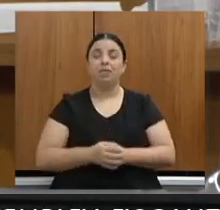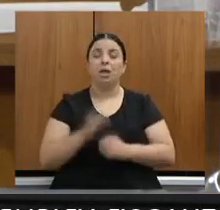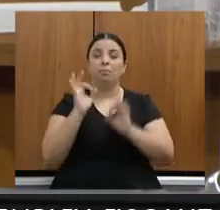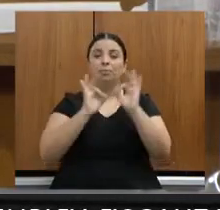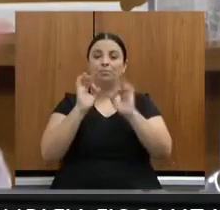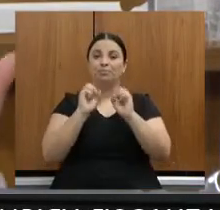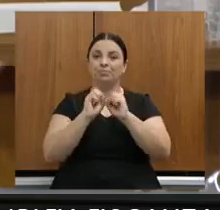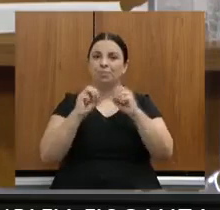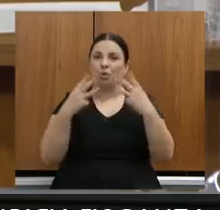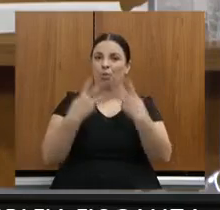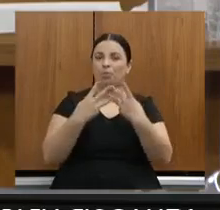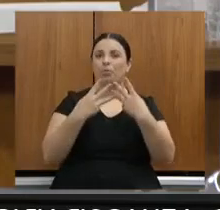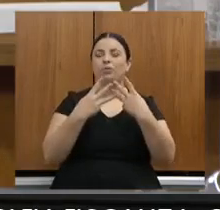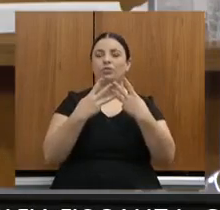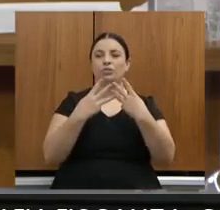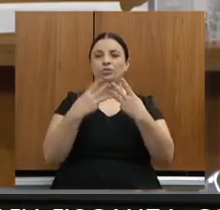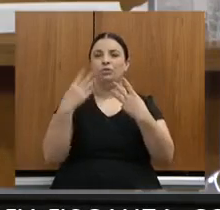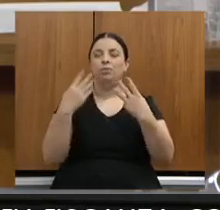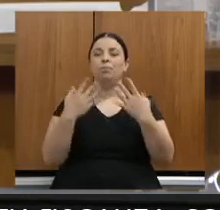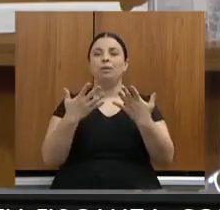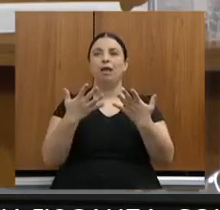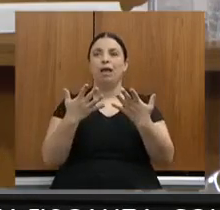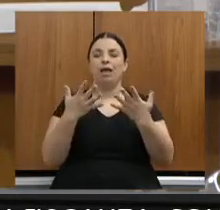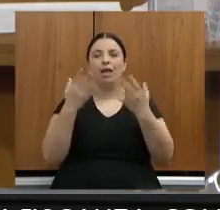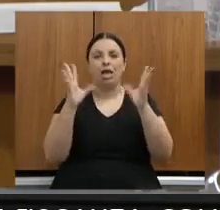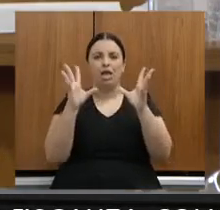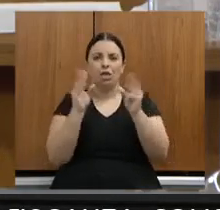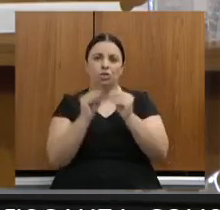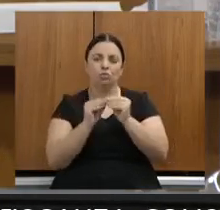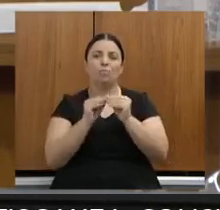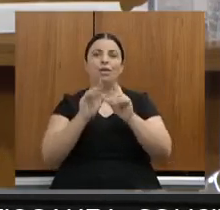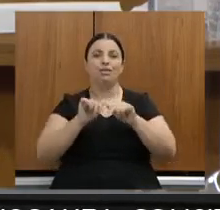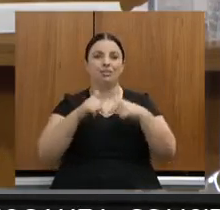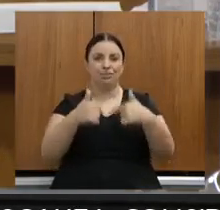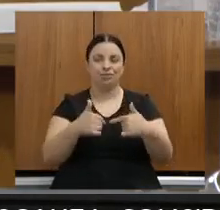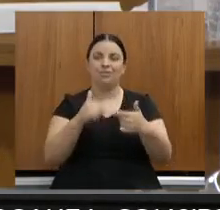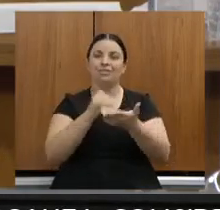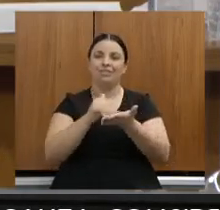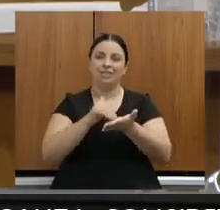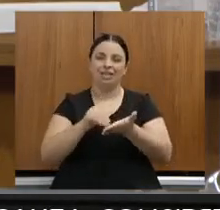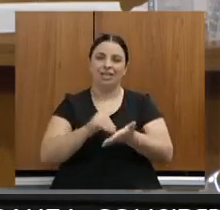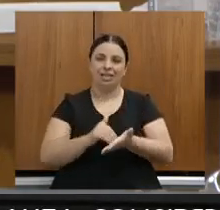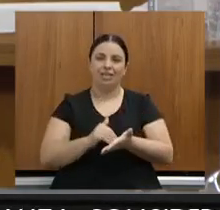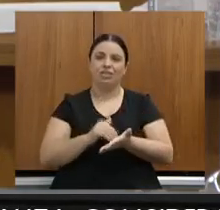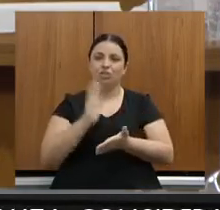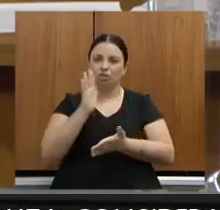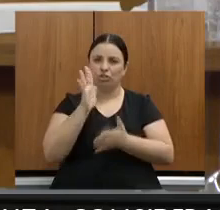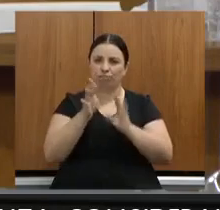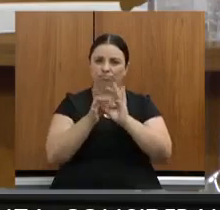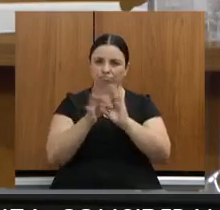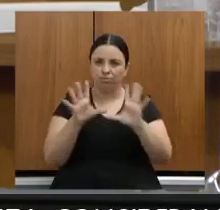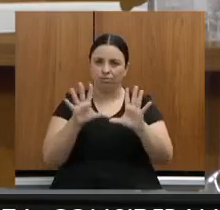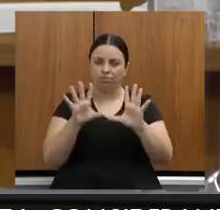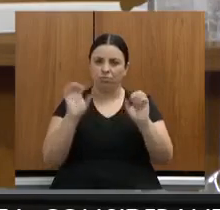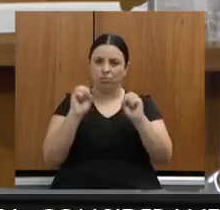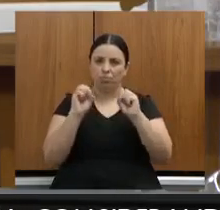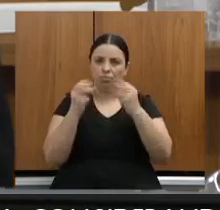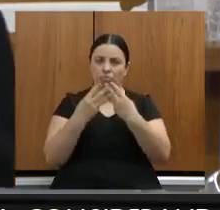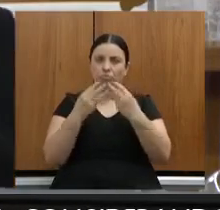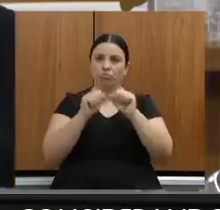até mesmo para situar E resumir as ações da secretaria apresentação já tá disponível